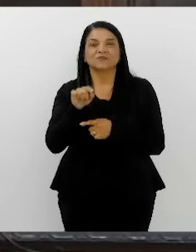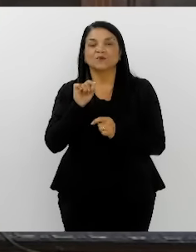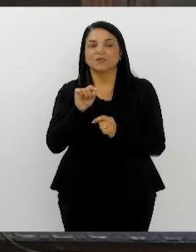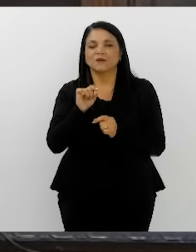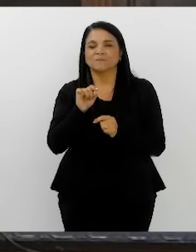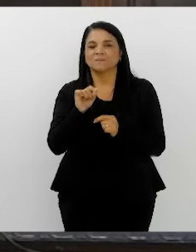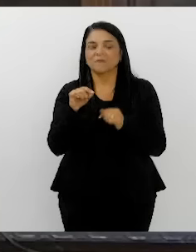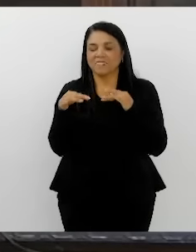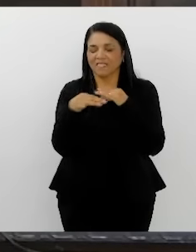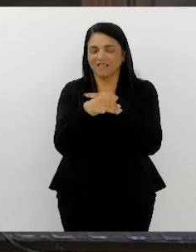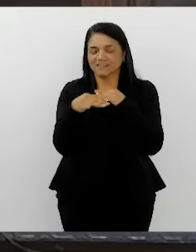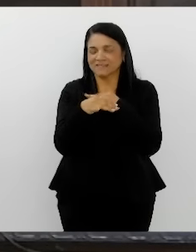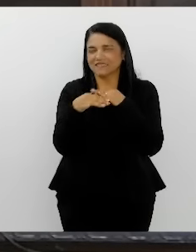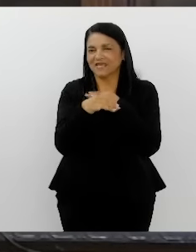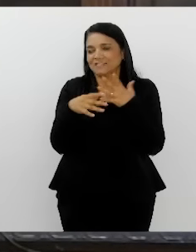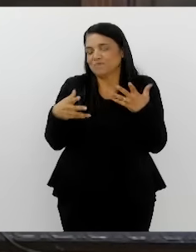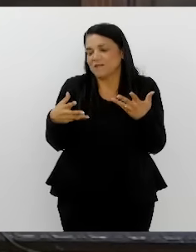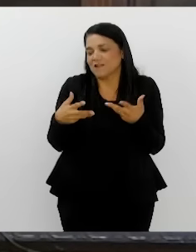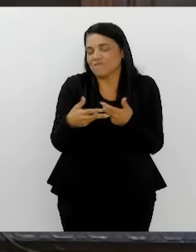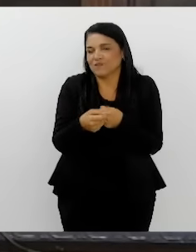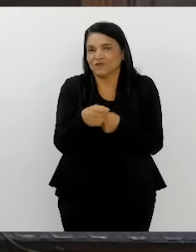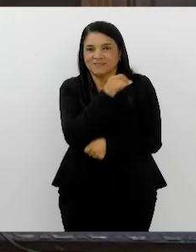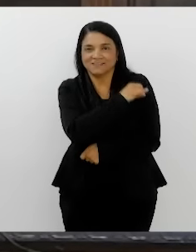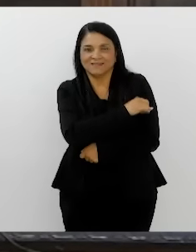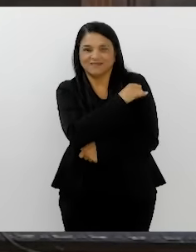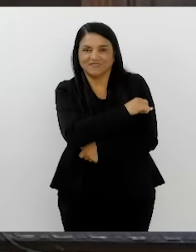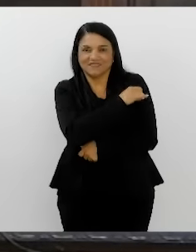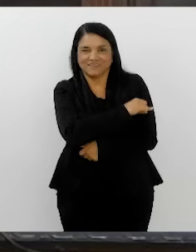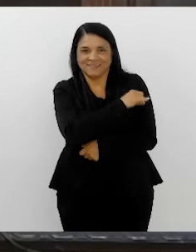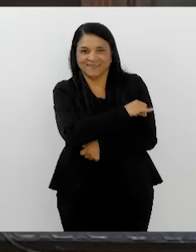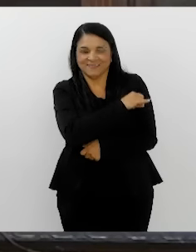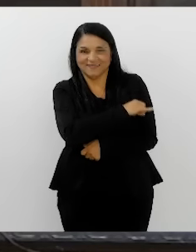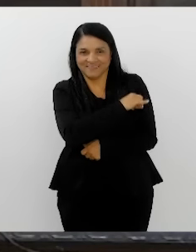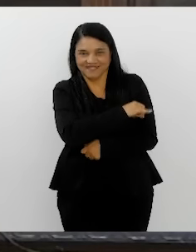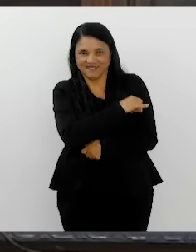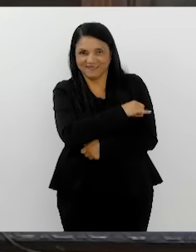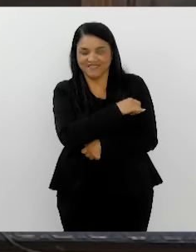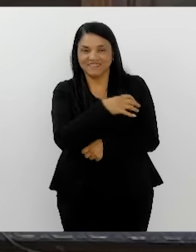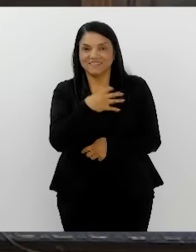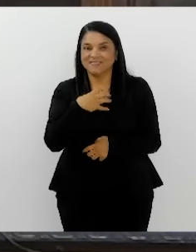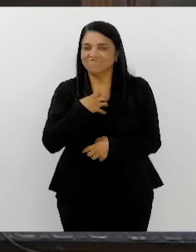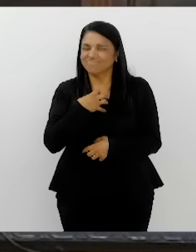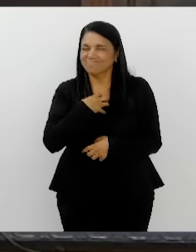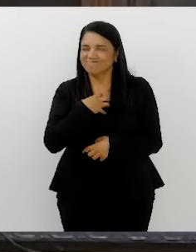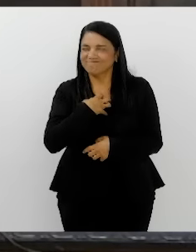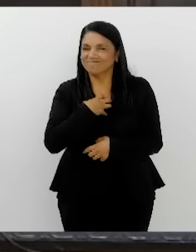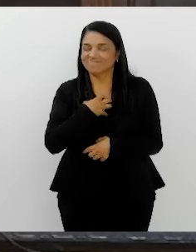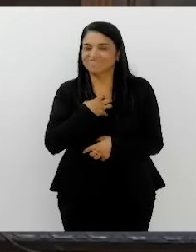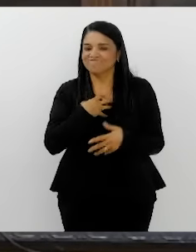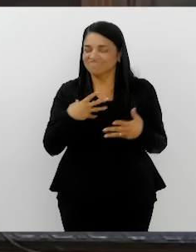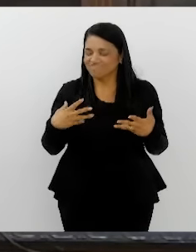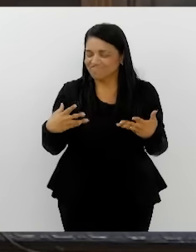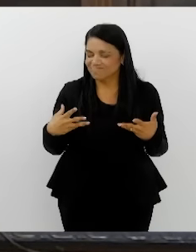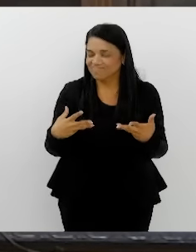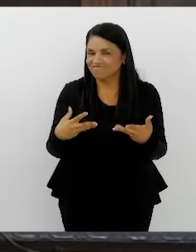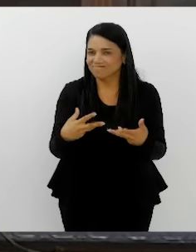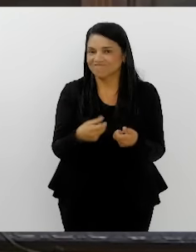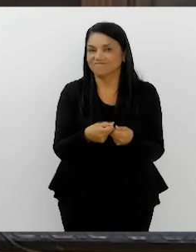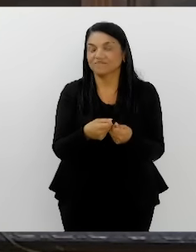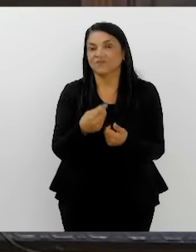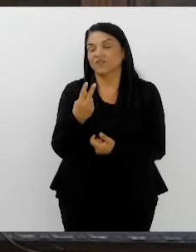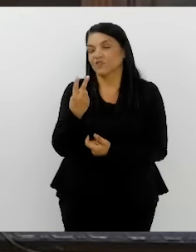cidade maravilhosa, que é o Rio de Janeiro. A cidade maravilhosa nos fala de maravilha. Deputado, duas maravilhas